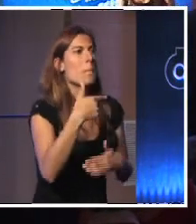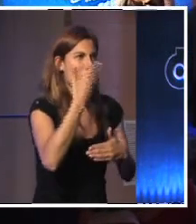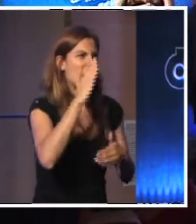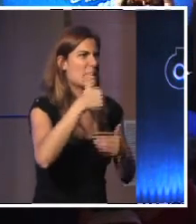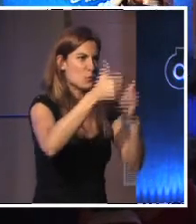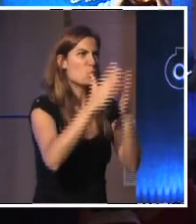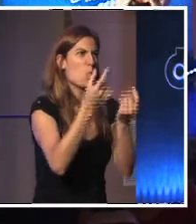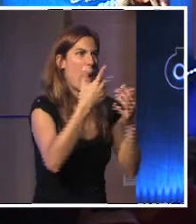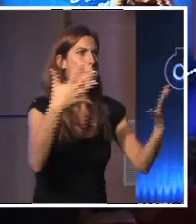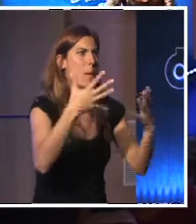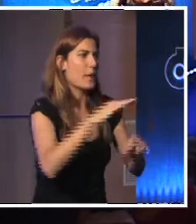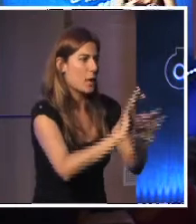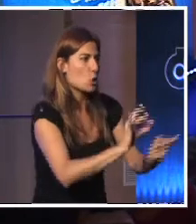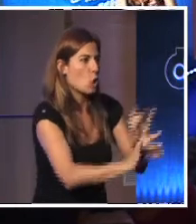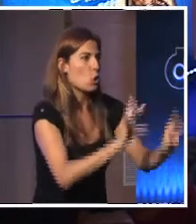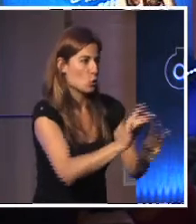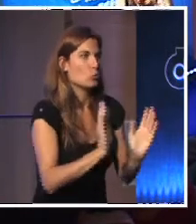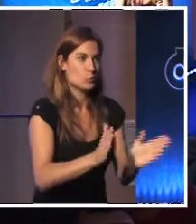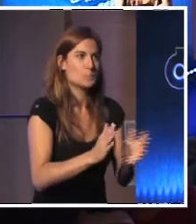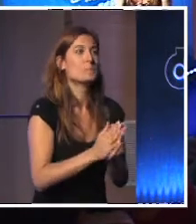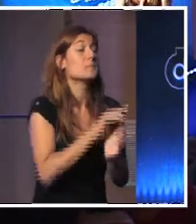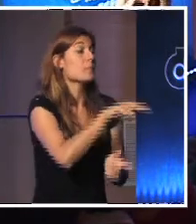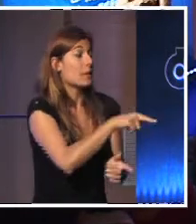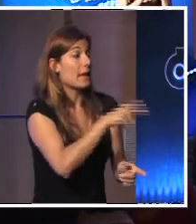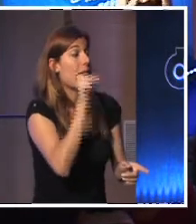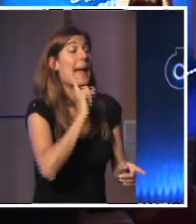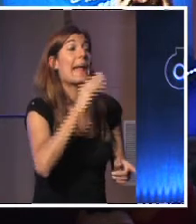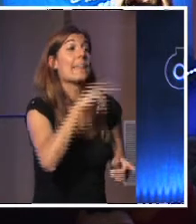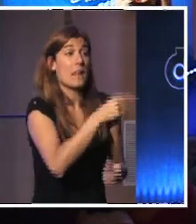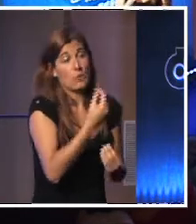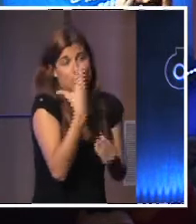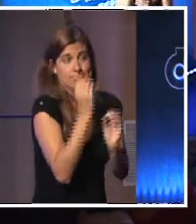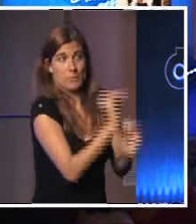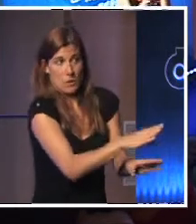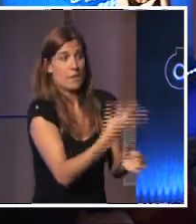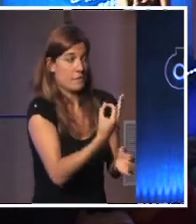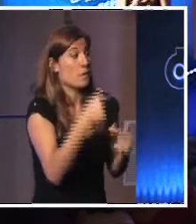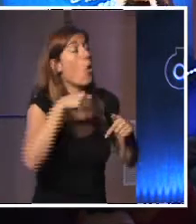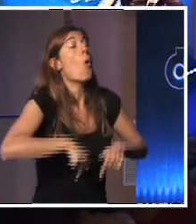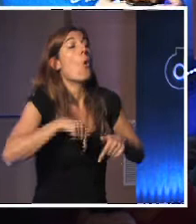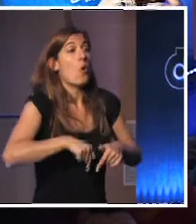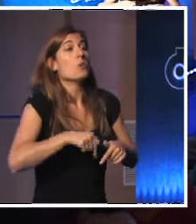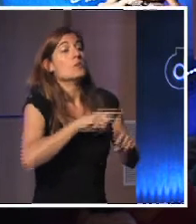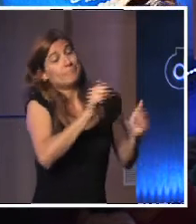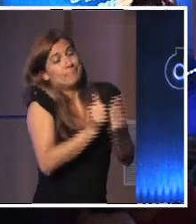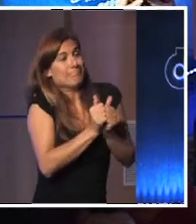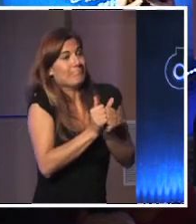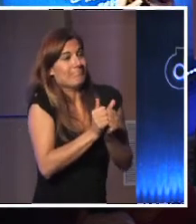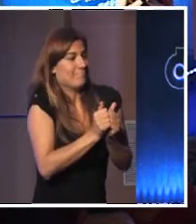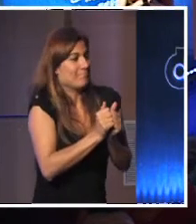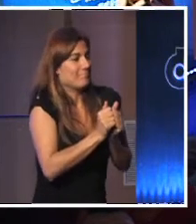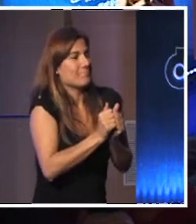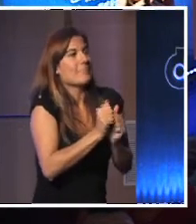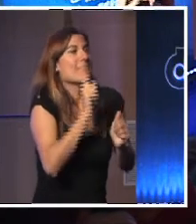ela. A Zuzu foi um cão abandonado. Hoje é nossa mascote, ou